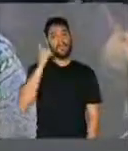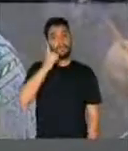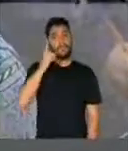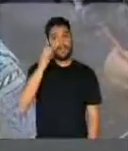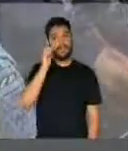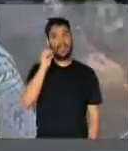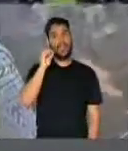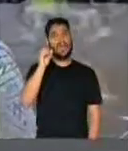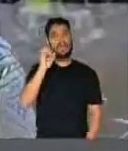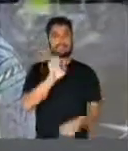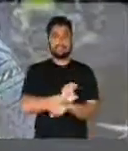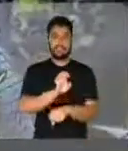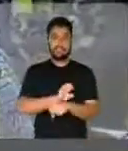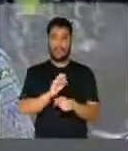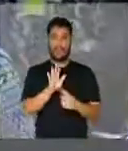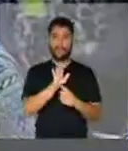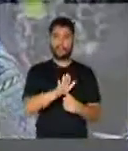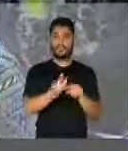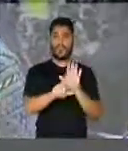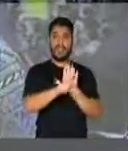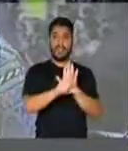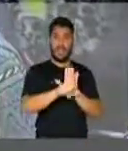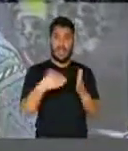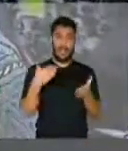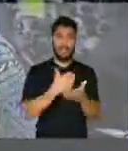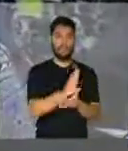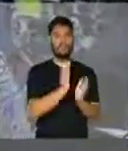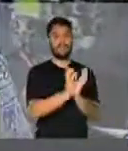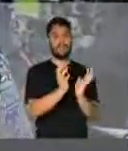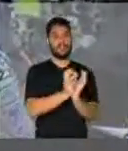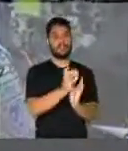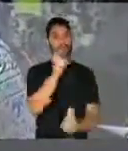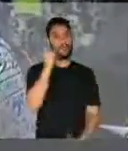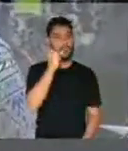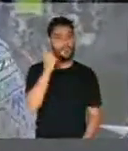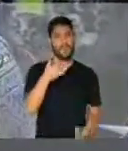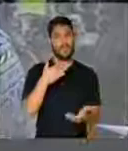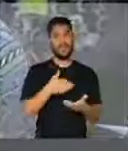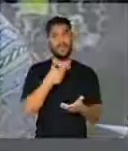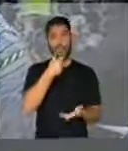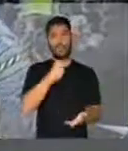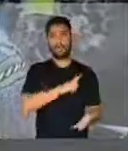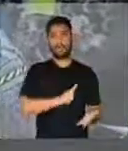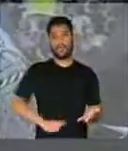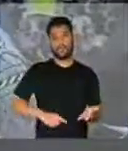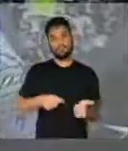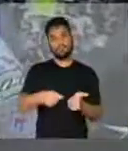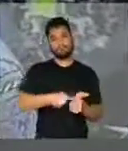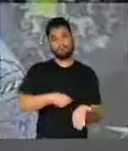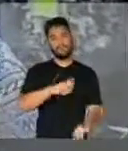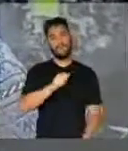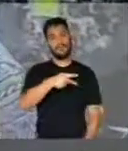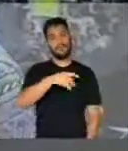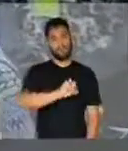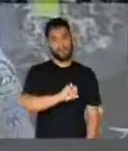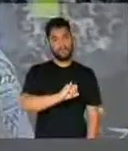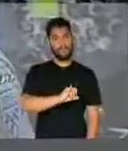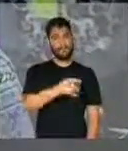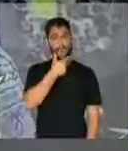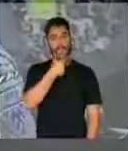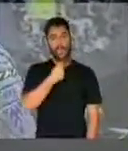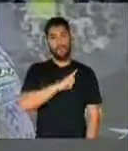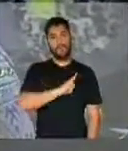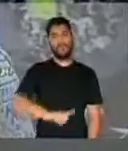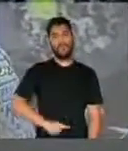estadual, apresentei a lei aprovada pela Assembleia e sancionada pelo governador Capim. No governo Camilo,